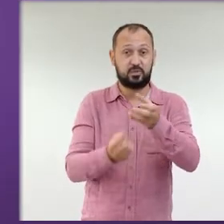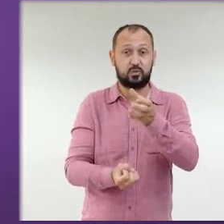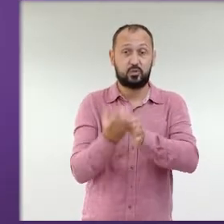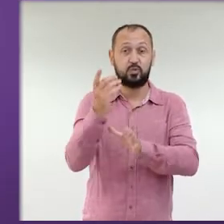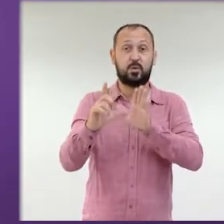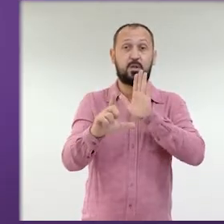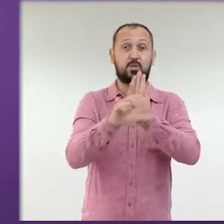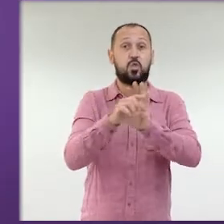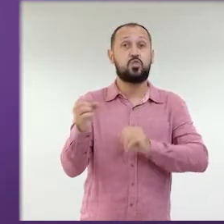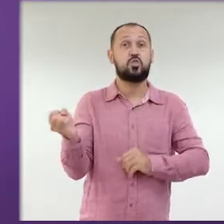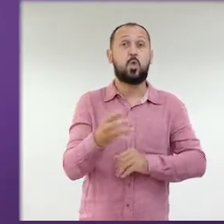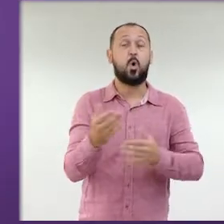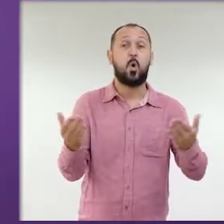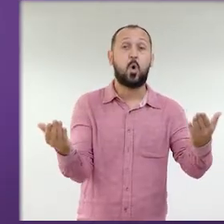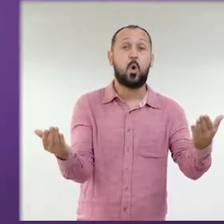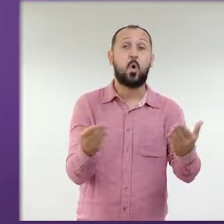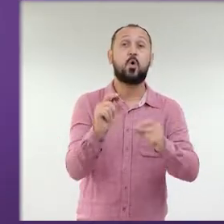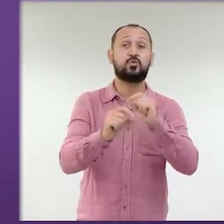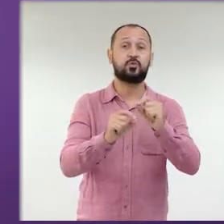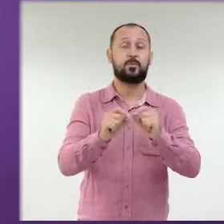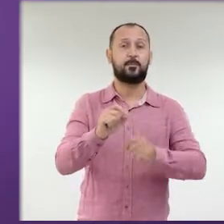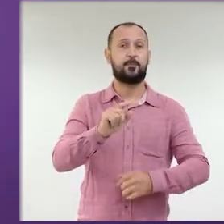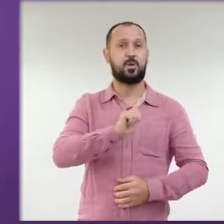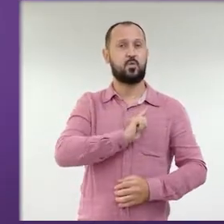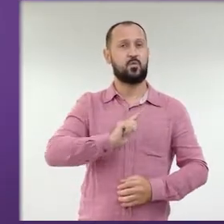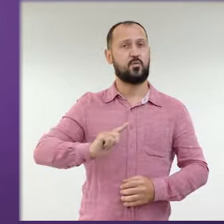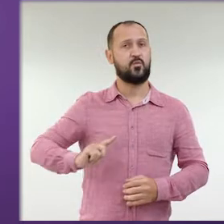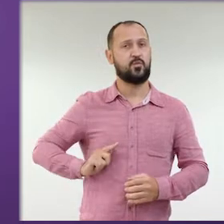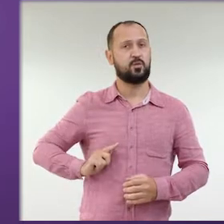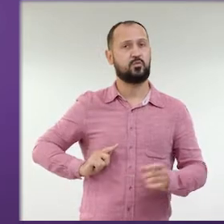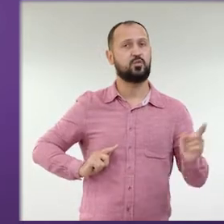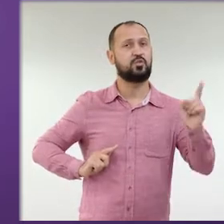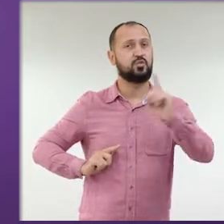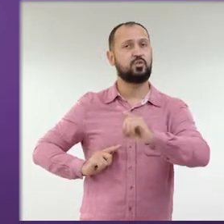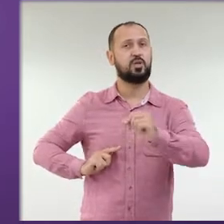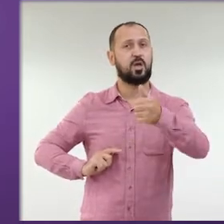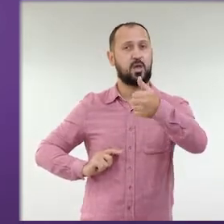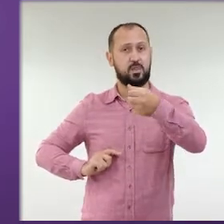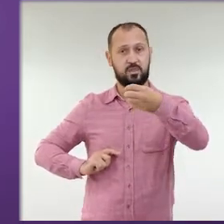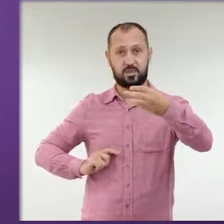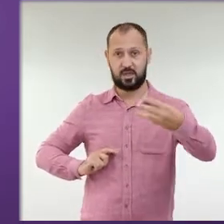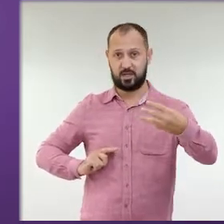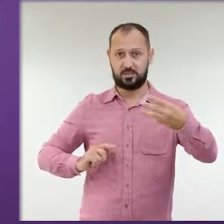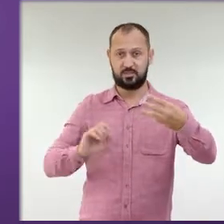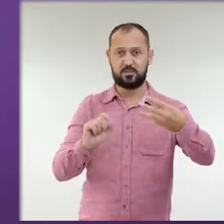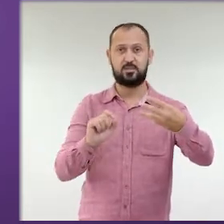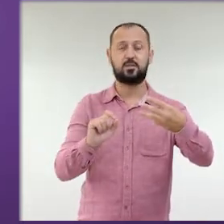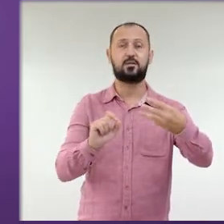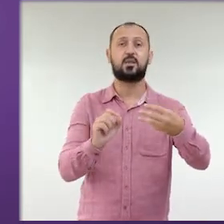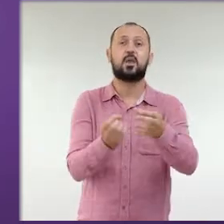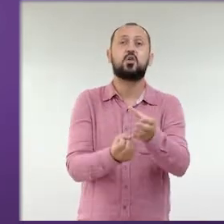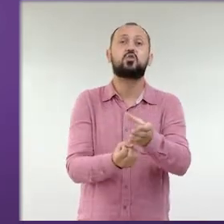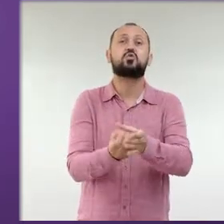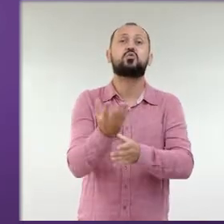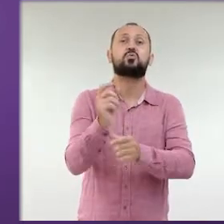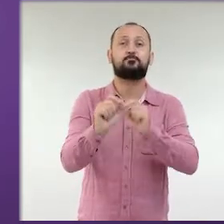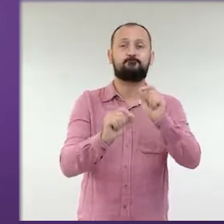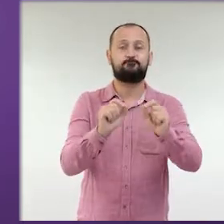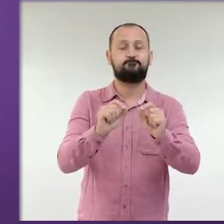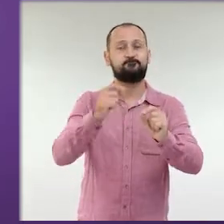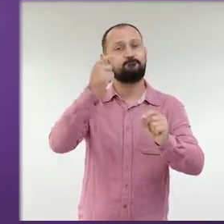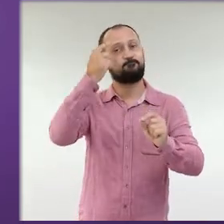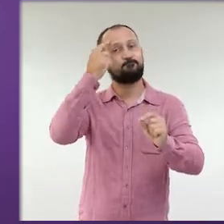foi sancionada recentemente pelo governador, dia 13 de julho de 2020, que institui